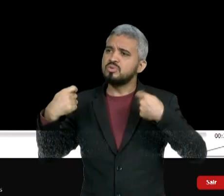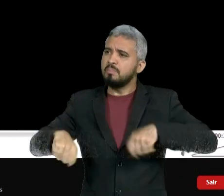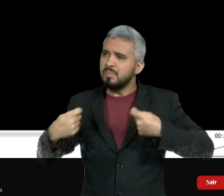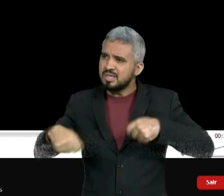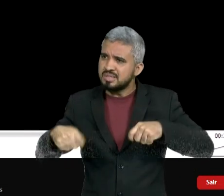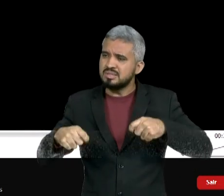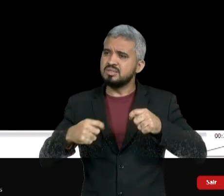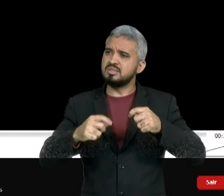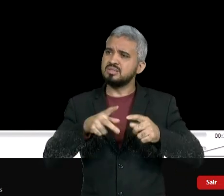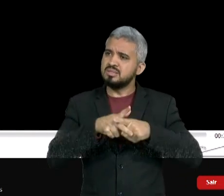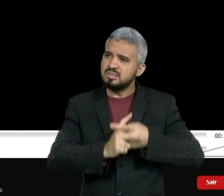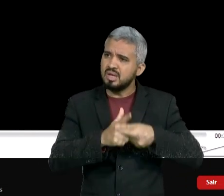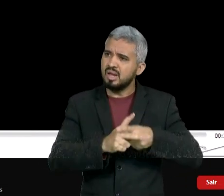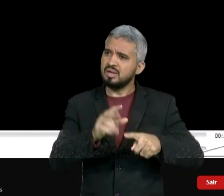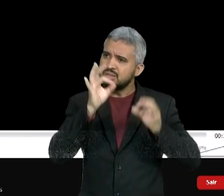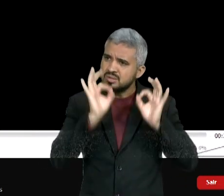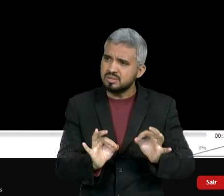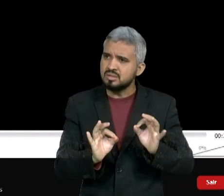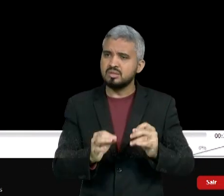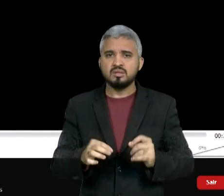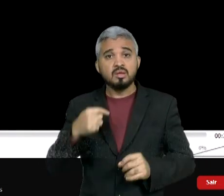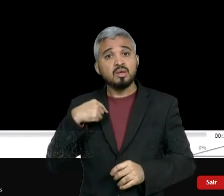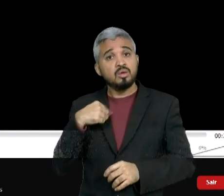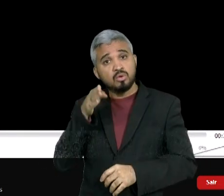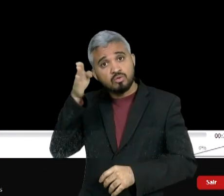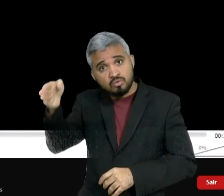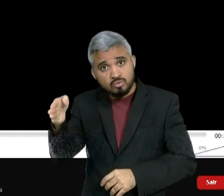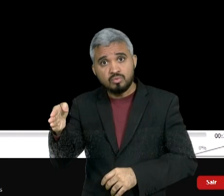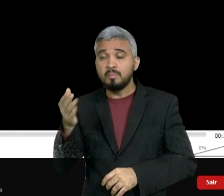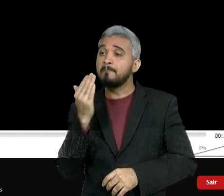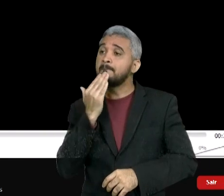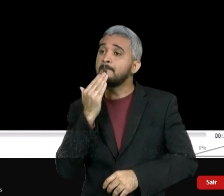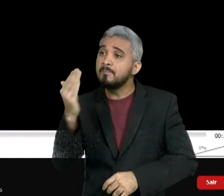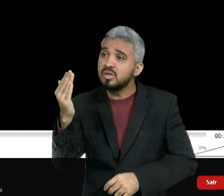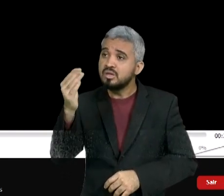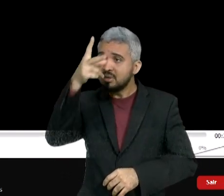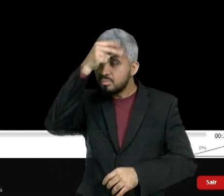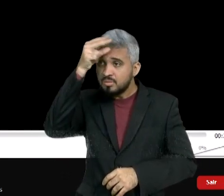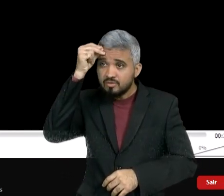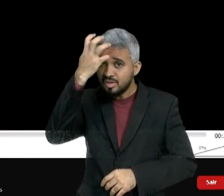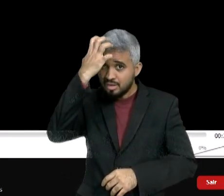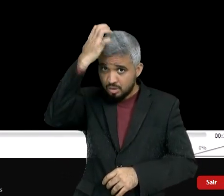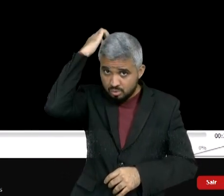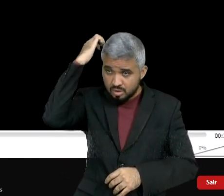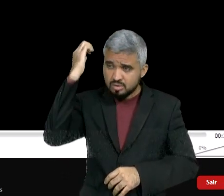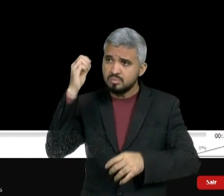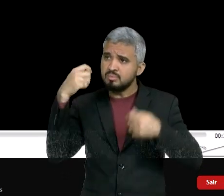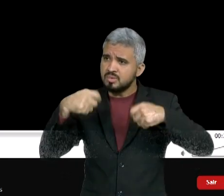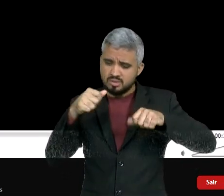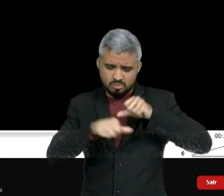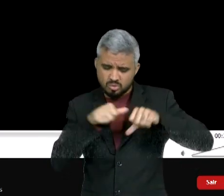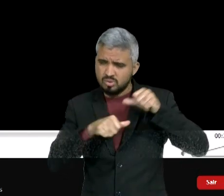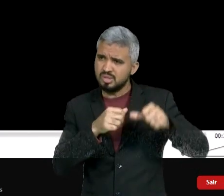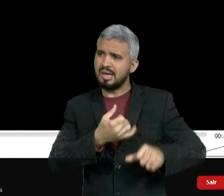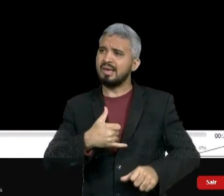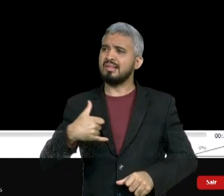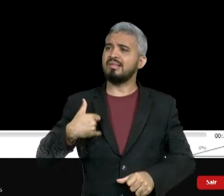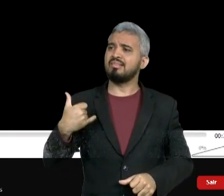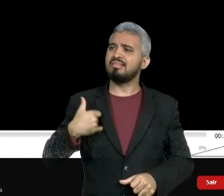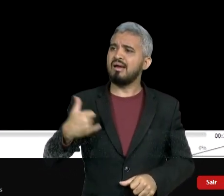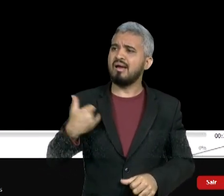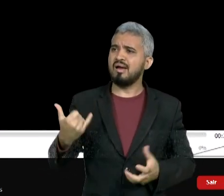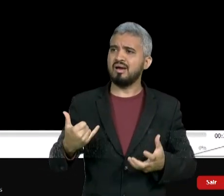Bride, a liberação do edital da idade para a guarda municipal. O que eu tenho feito, dado